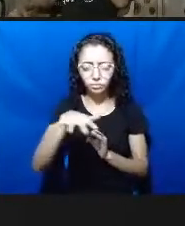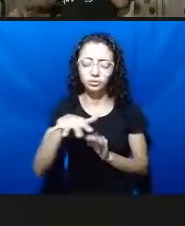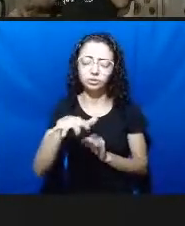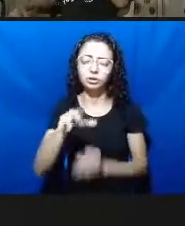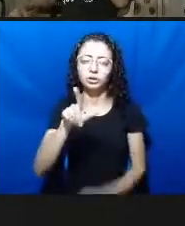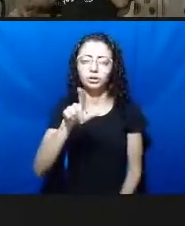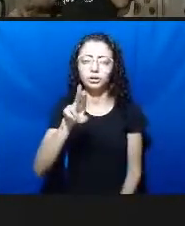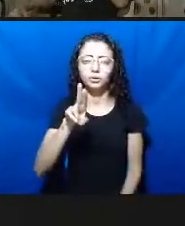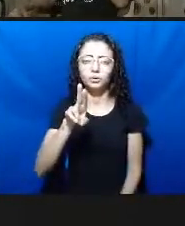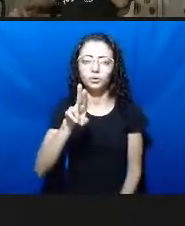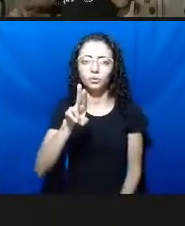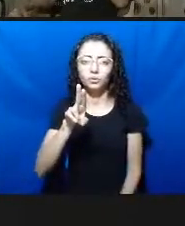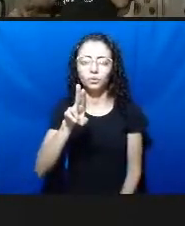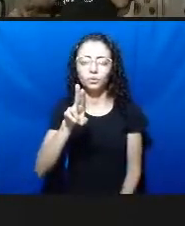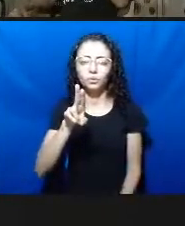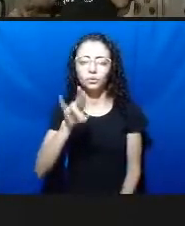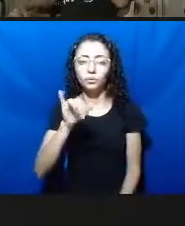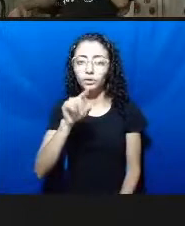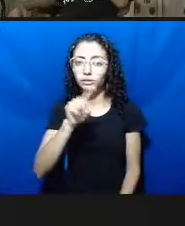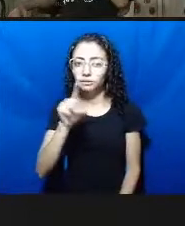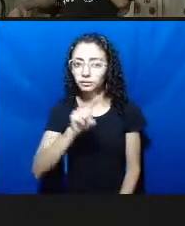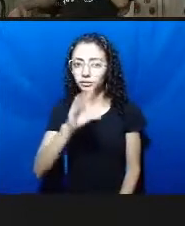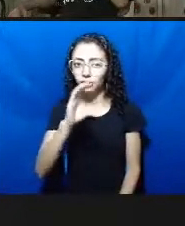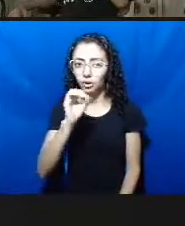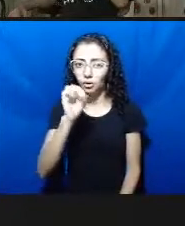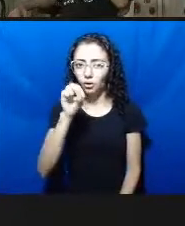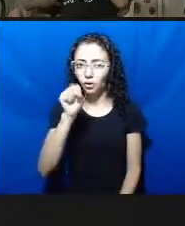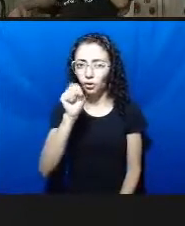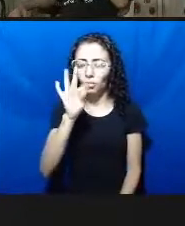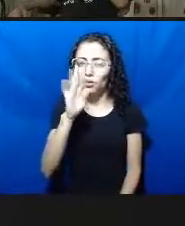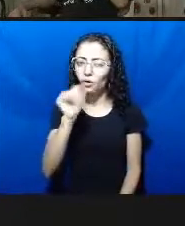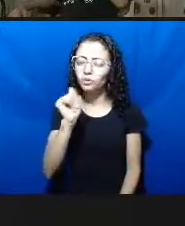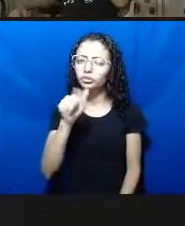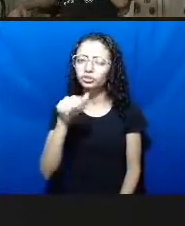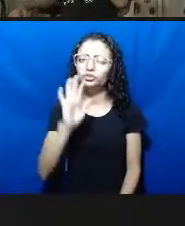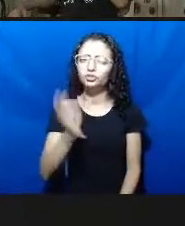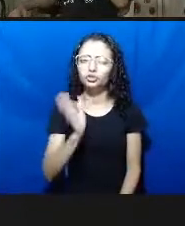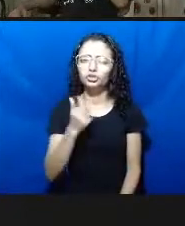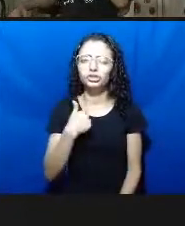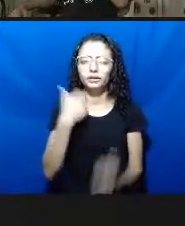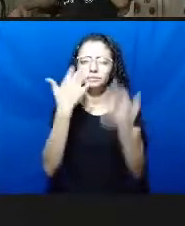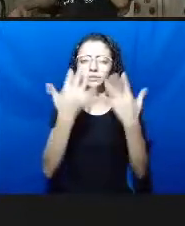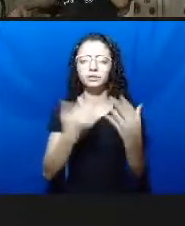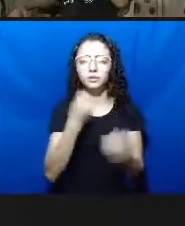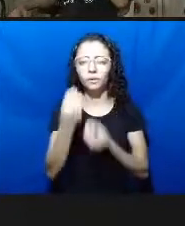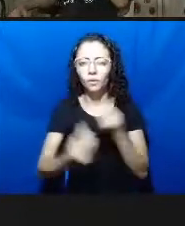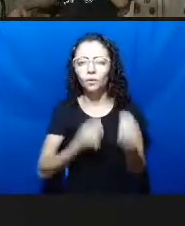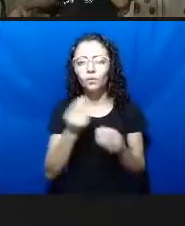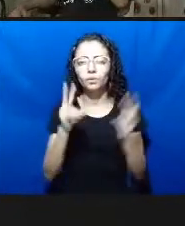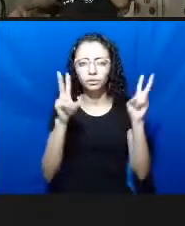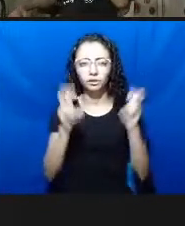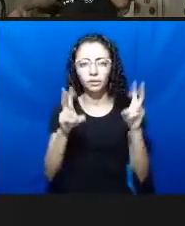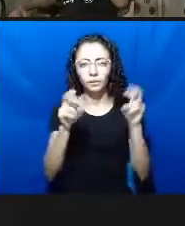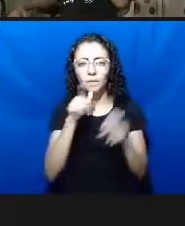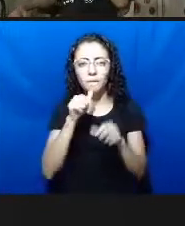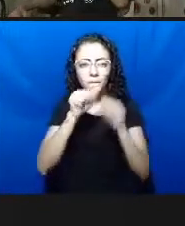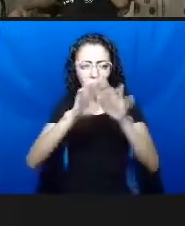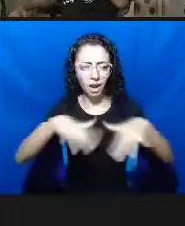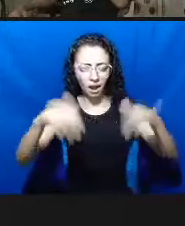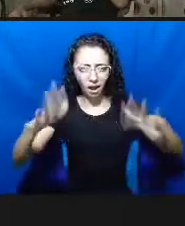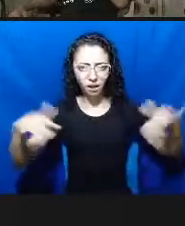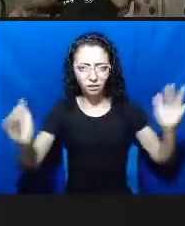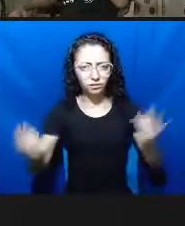Eu falei dele já sobre a questão do mar. Né? A questão do mar, só voltando à